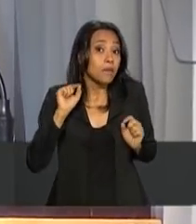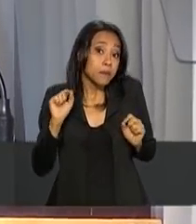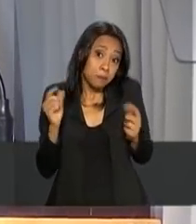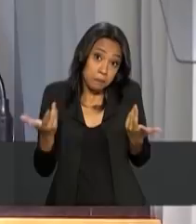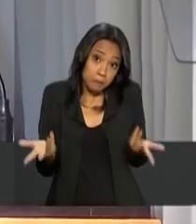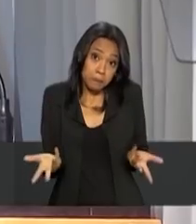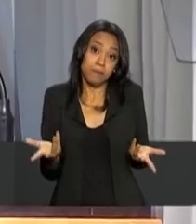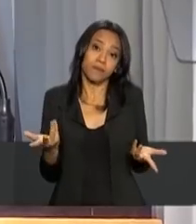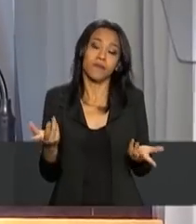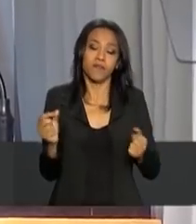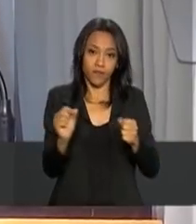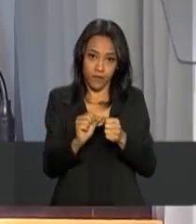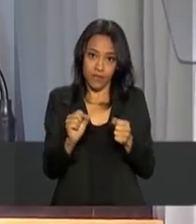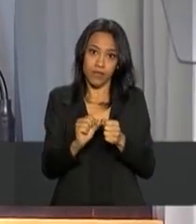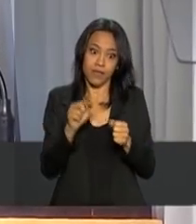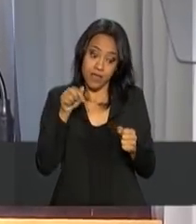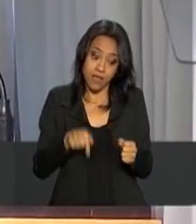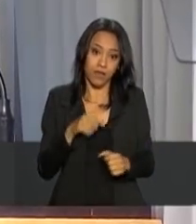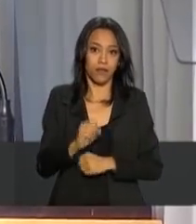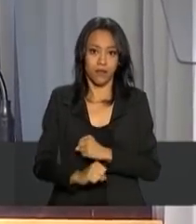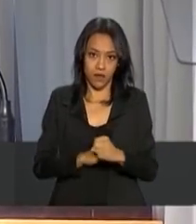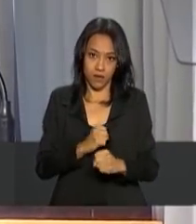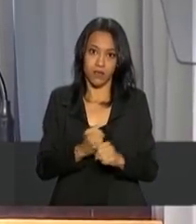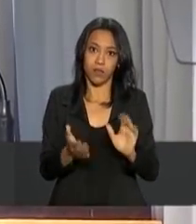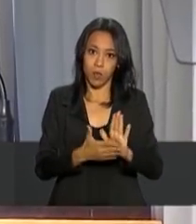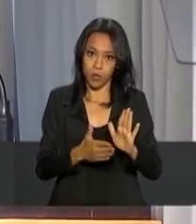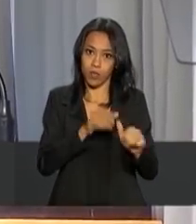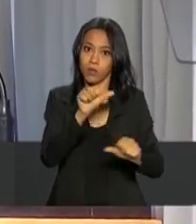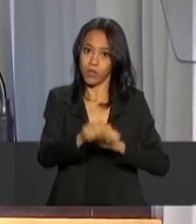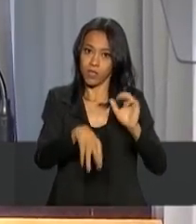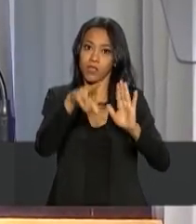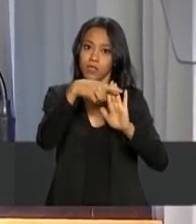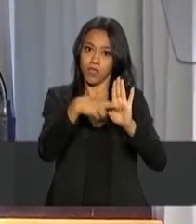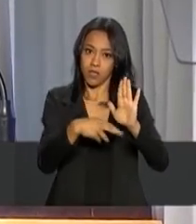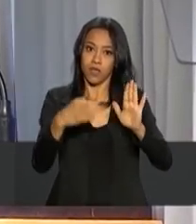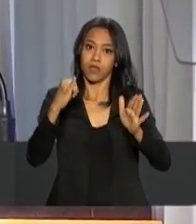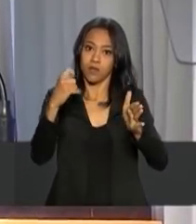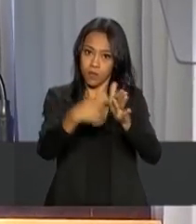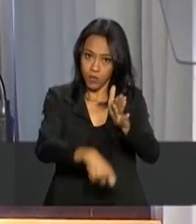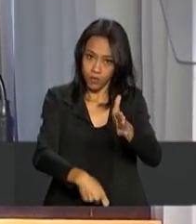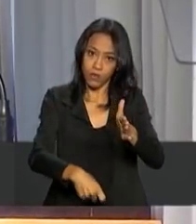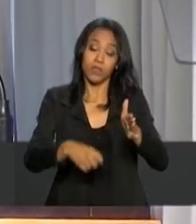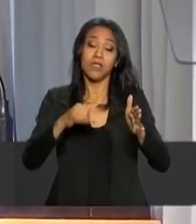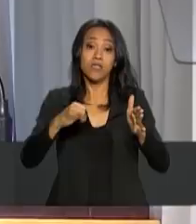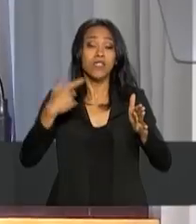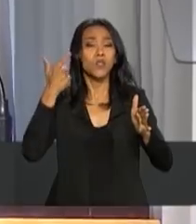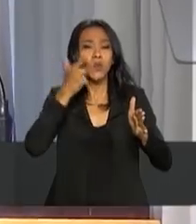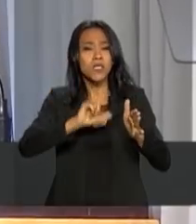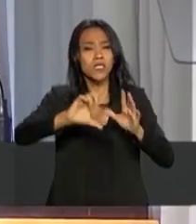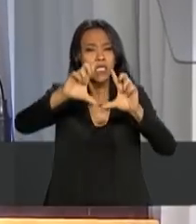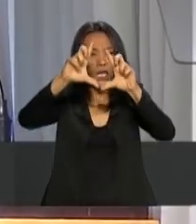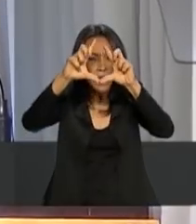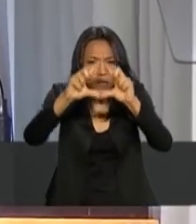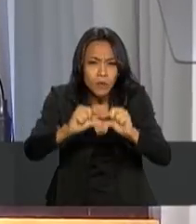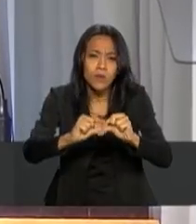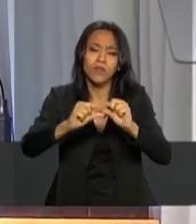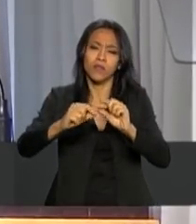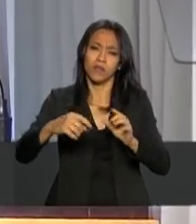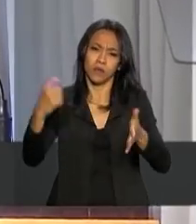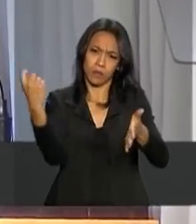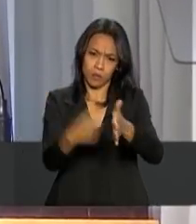né, Howley, fazê-la ainda deste ano. Vocês imaginem, se nós conseguíssemos fazer uma simplificação tributária, como propõe o